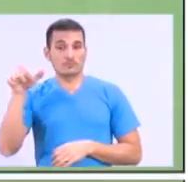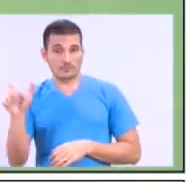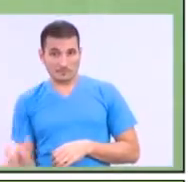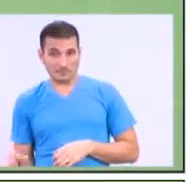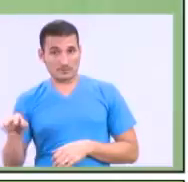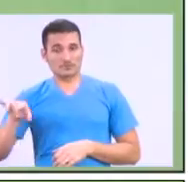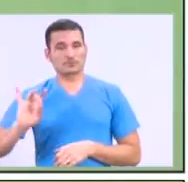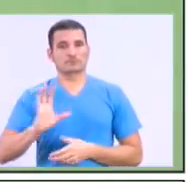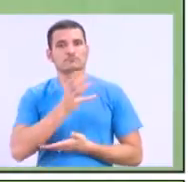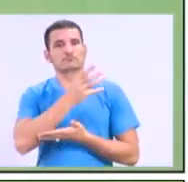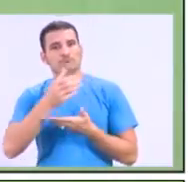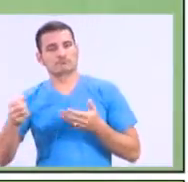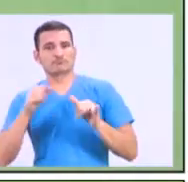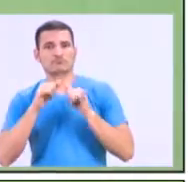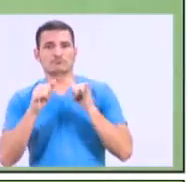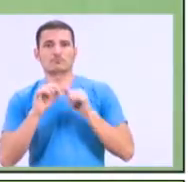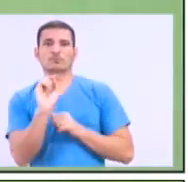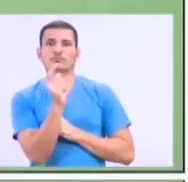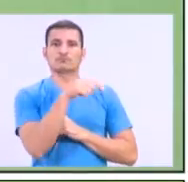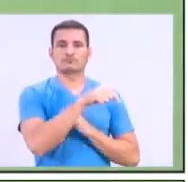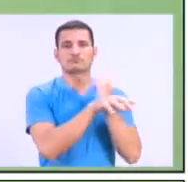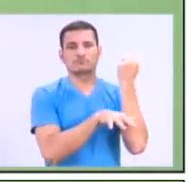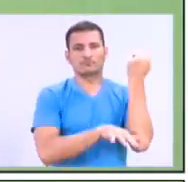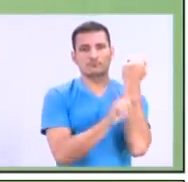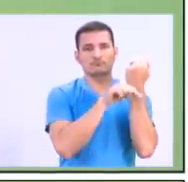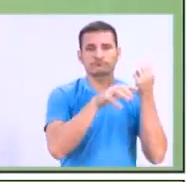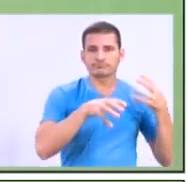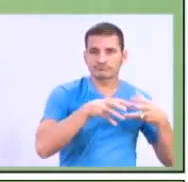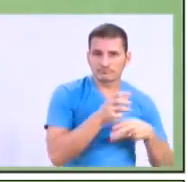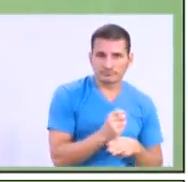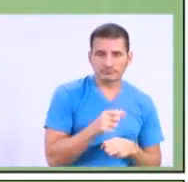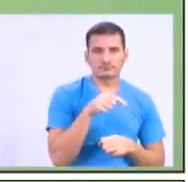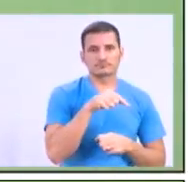as informações do que foi processado dentro do servidor.